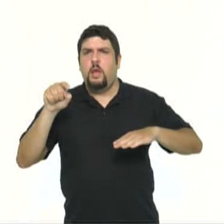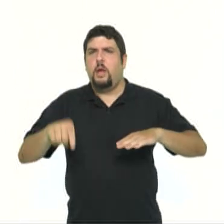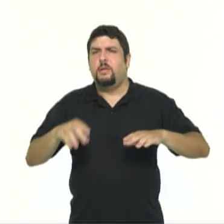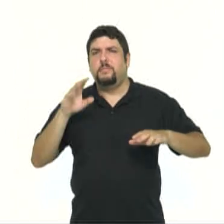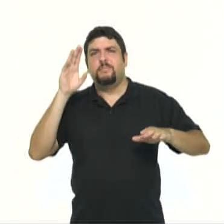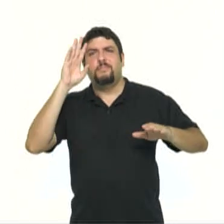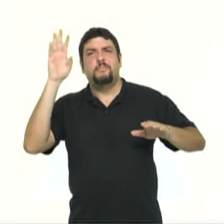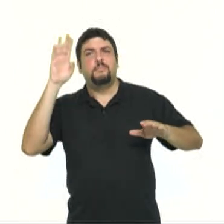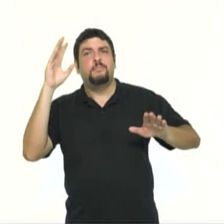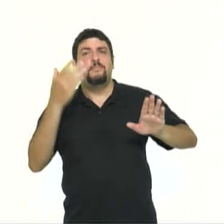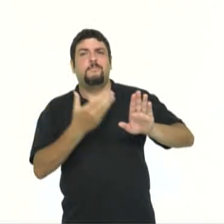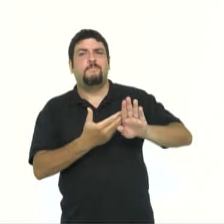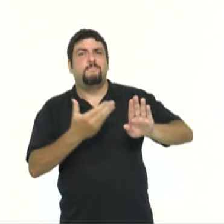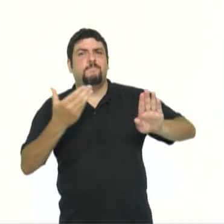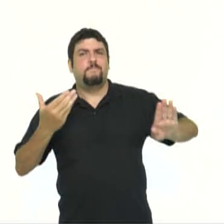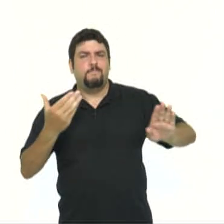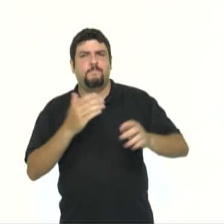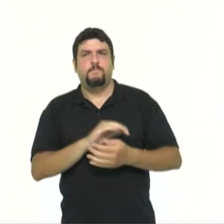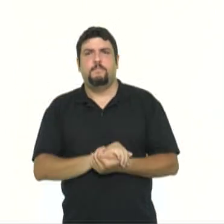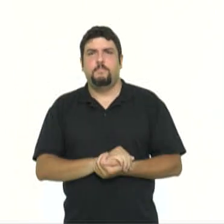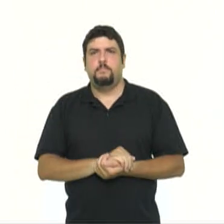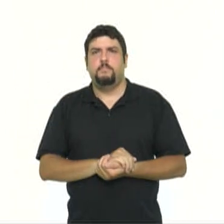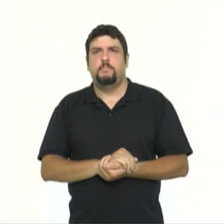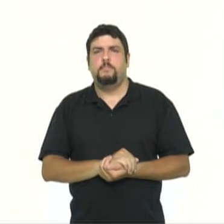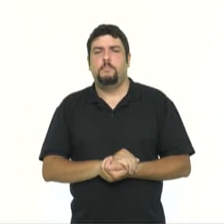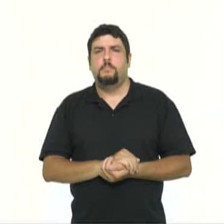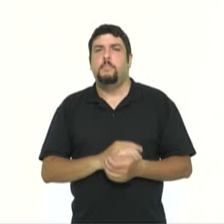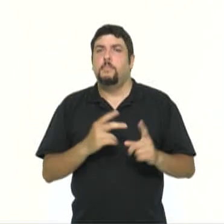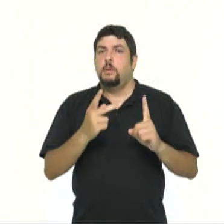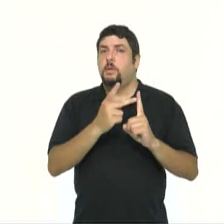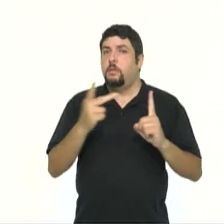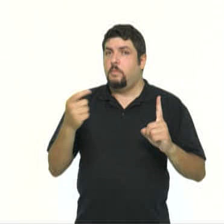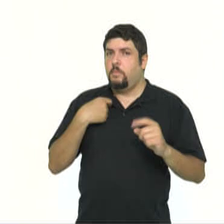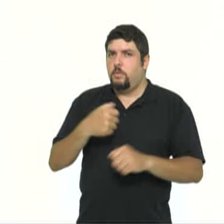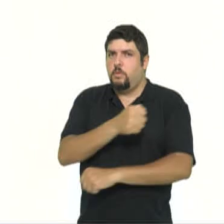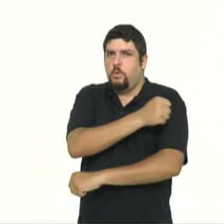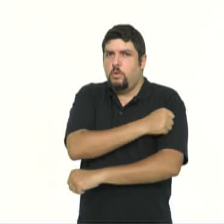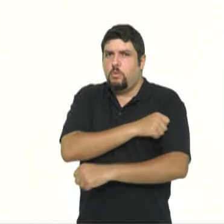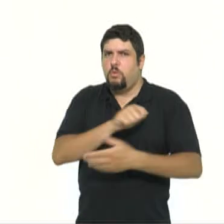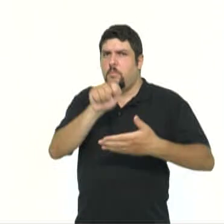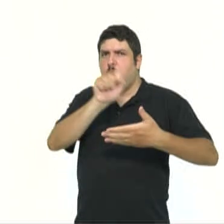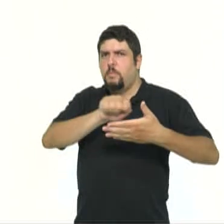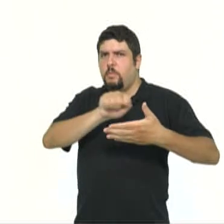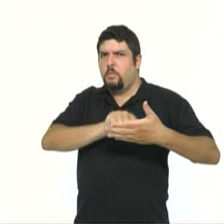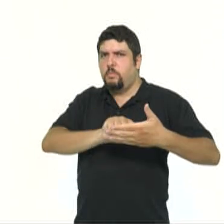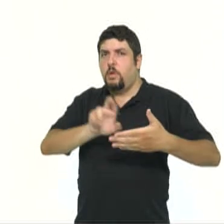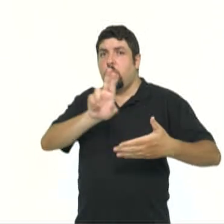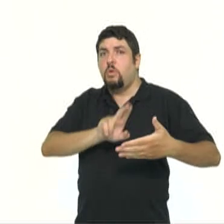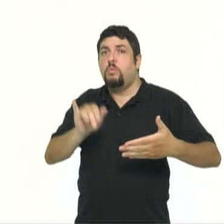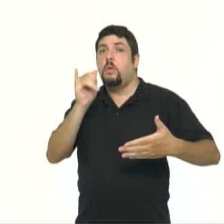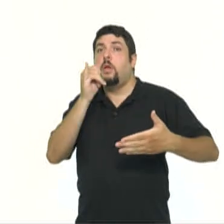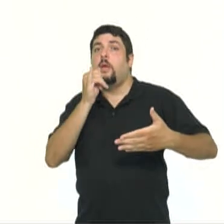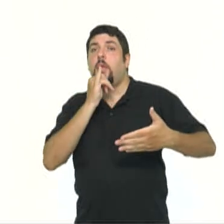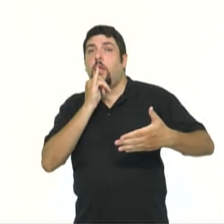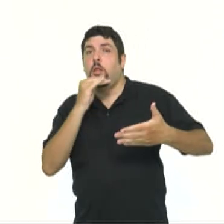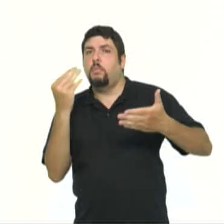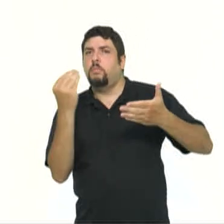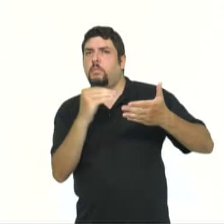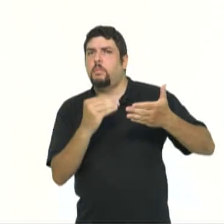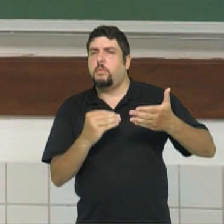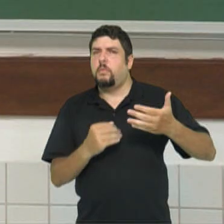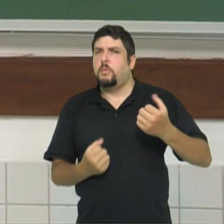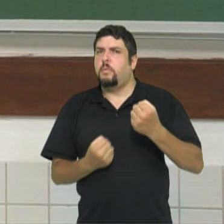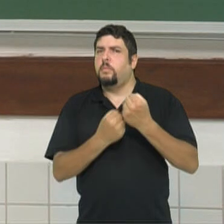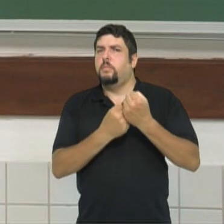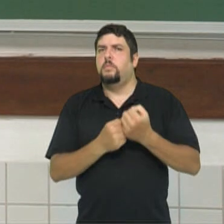sua realidade. Neste parágrafo, o estudante faz uso de exemplos para justificar seus argumentos.